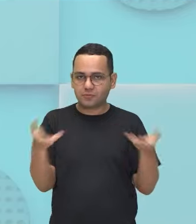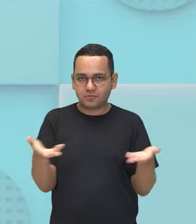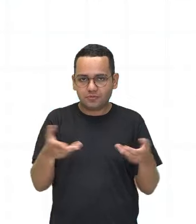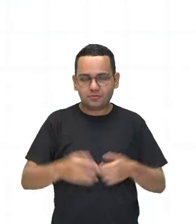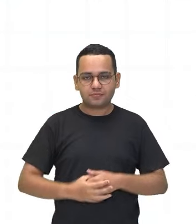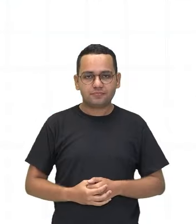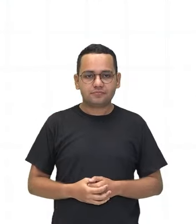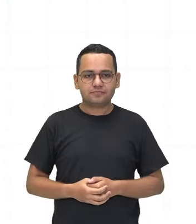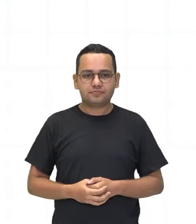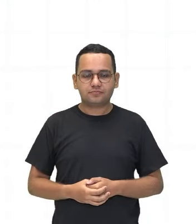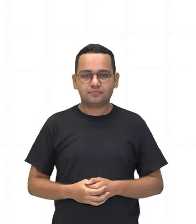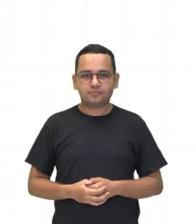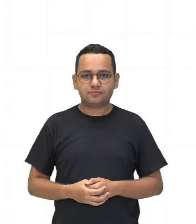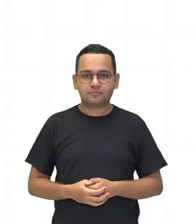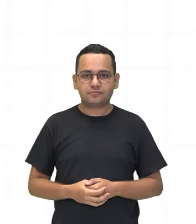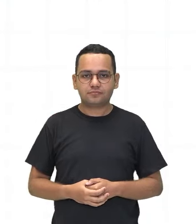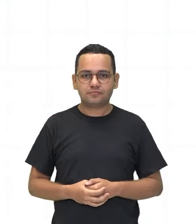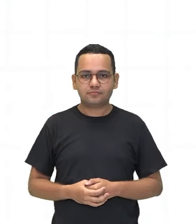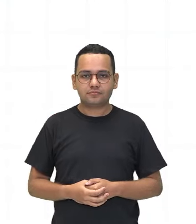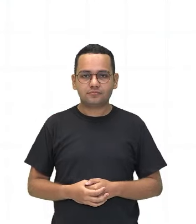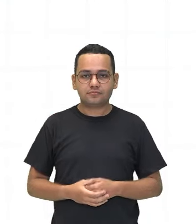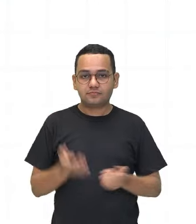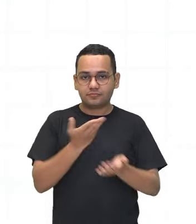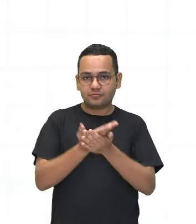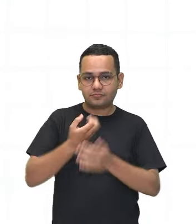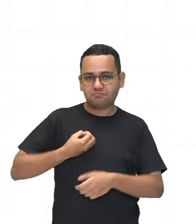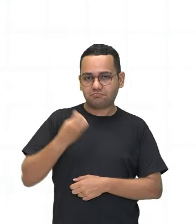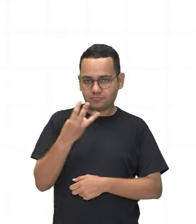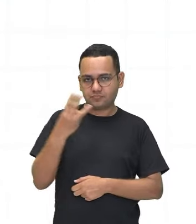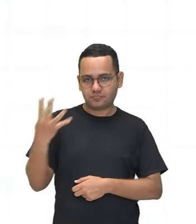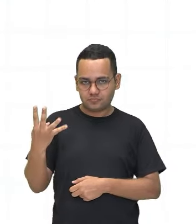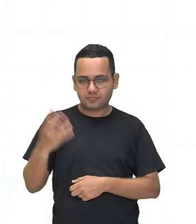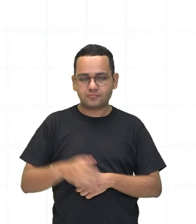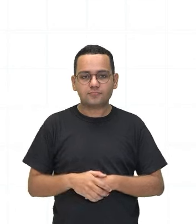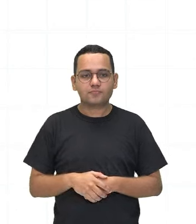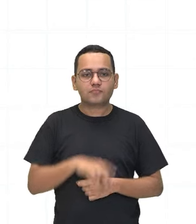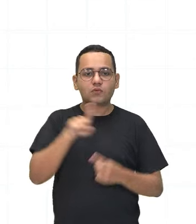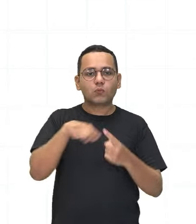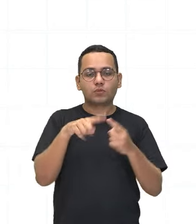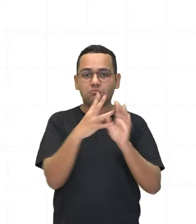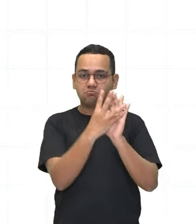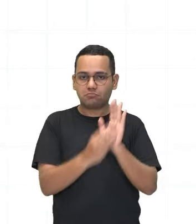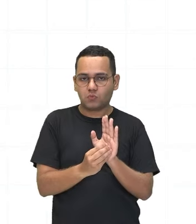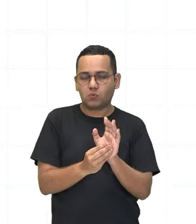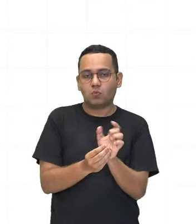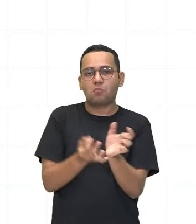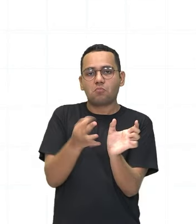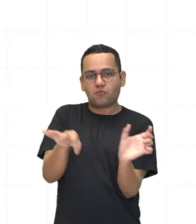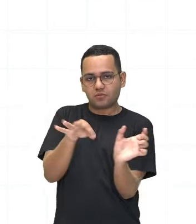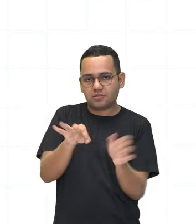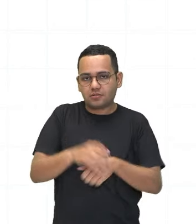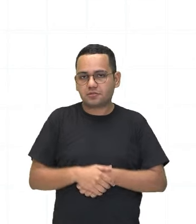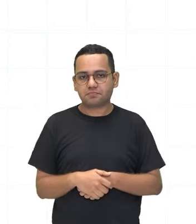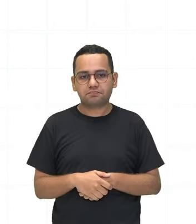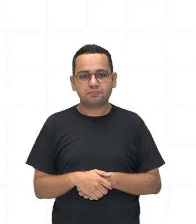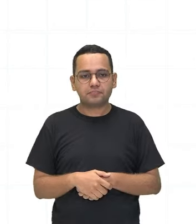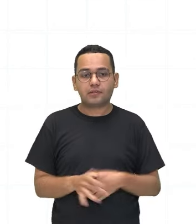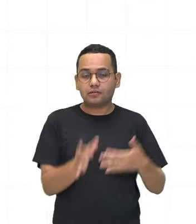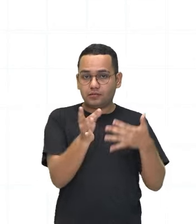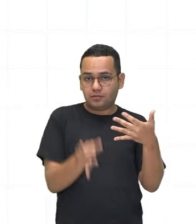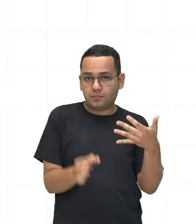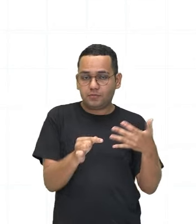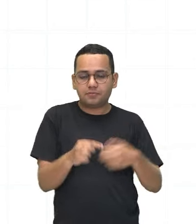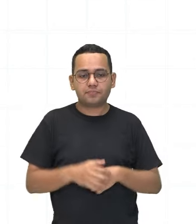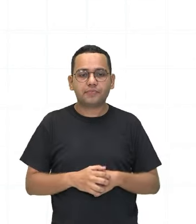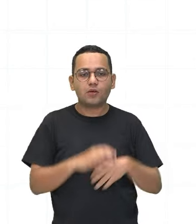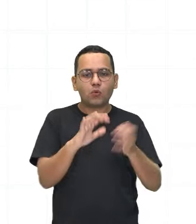objeto de conhecimento? Vejam aí, olha, temos a aula 34, o objeto de conhecimento é a morfossintaxe, e o detalhamento